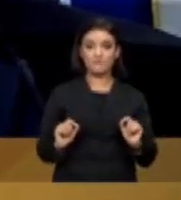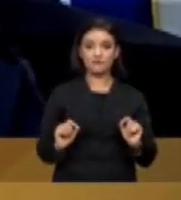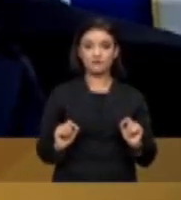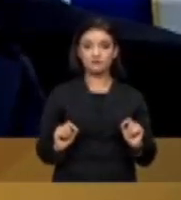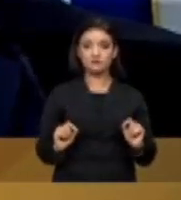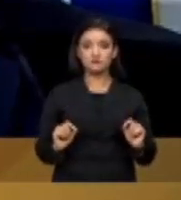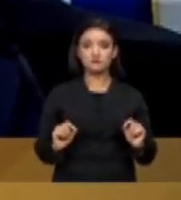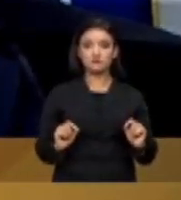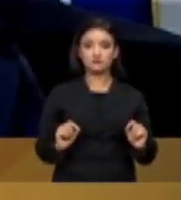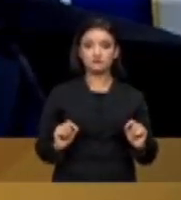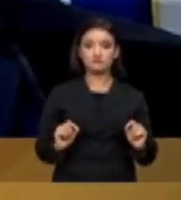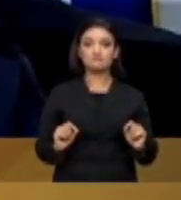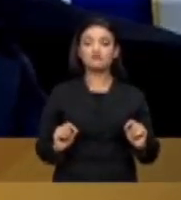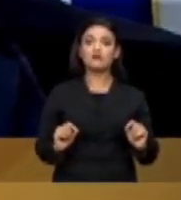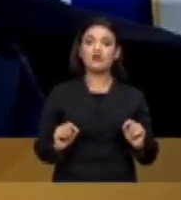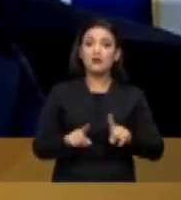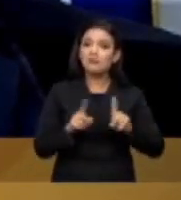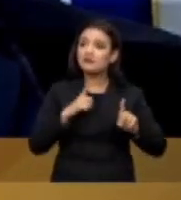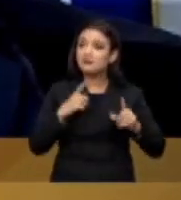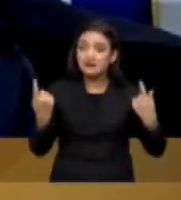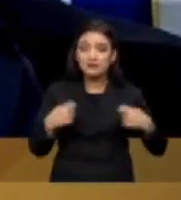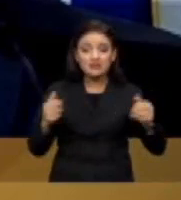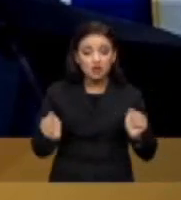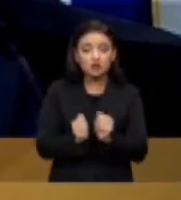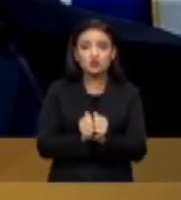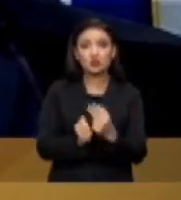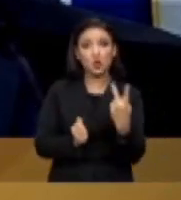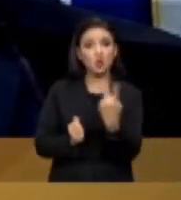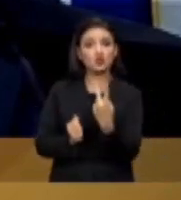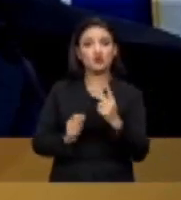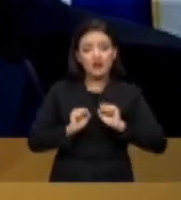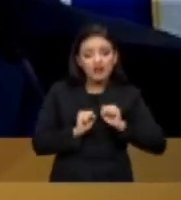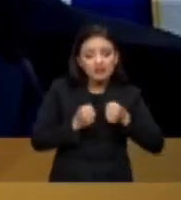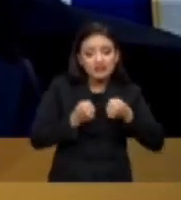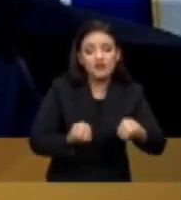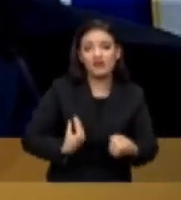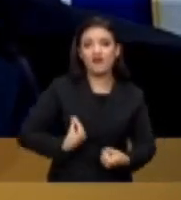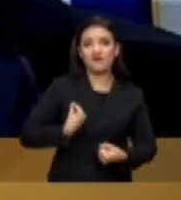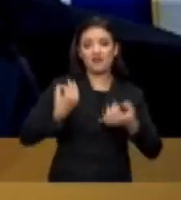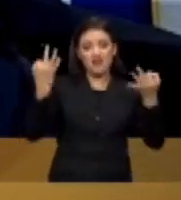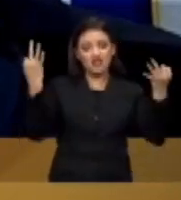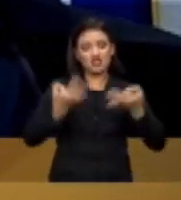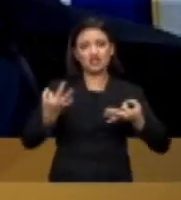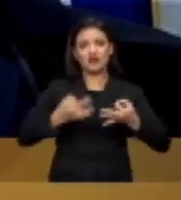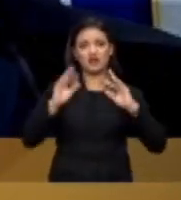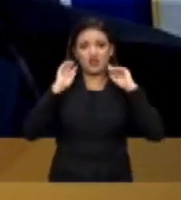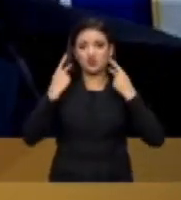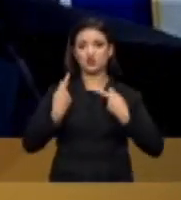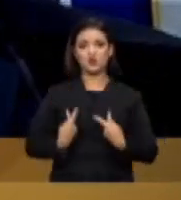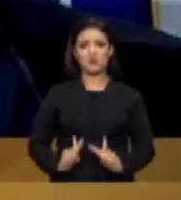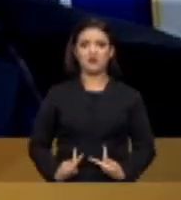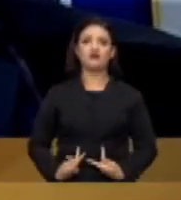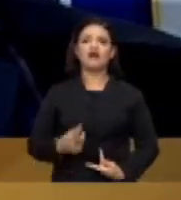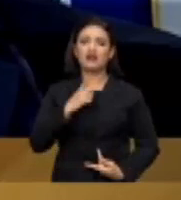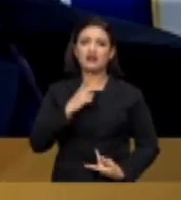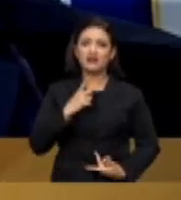autos, caminham lado a lado, em defesa da vida e da dignidade humana, compreendida em suas